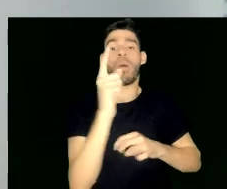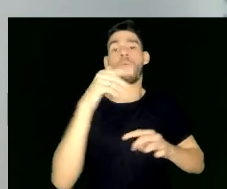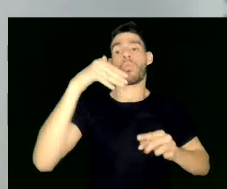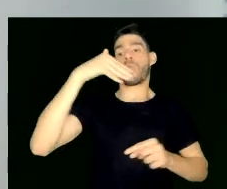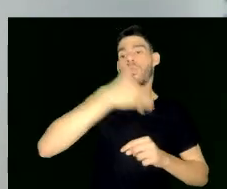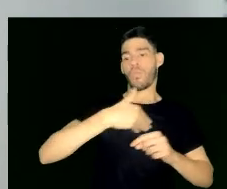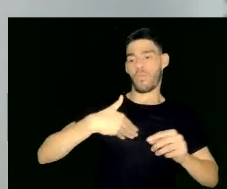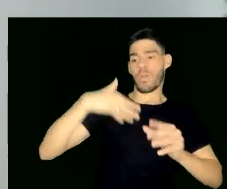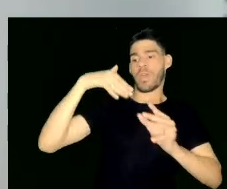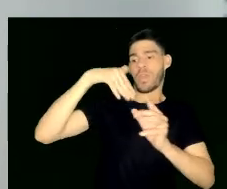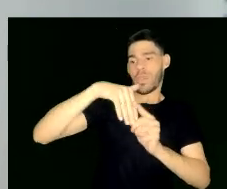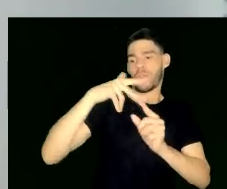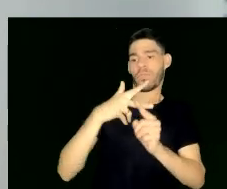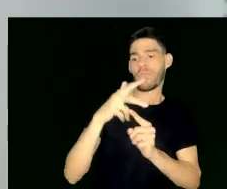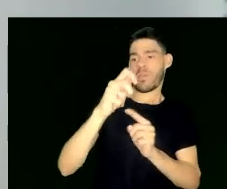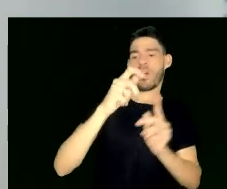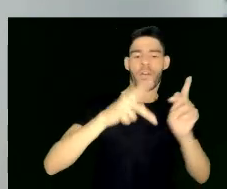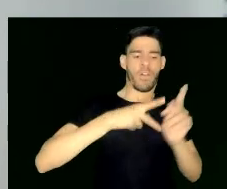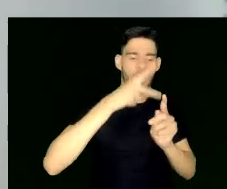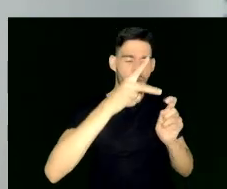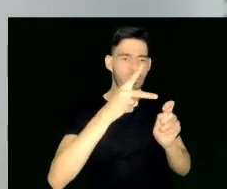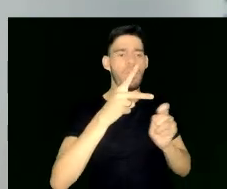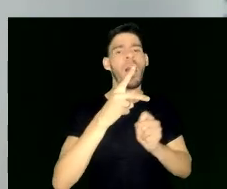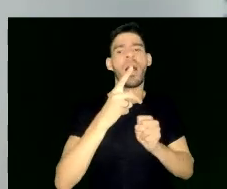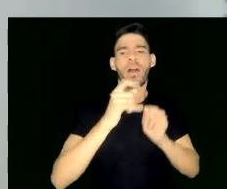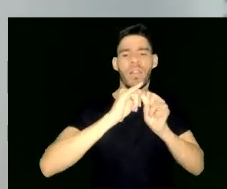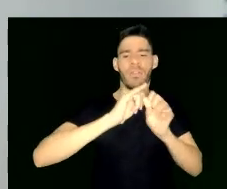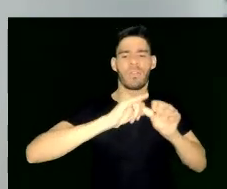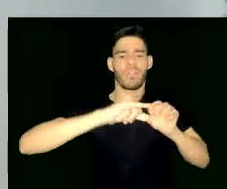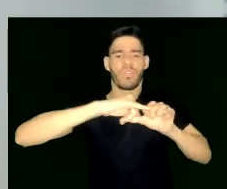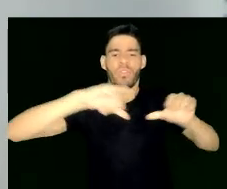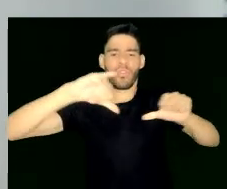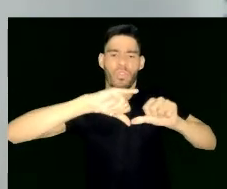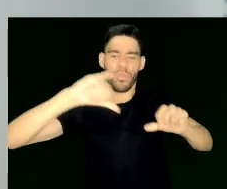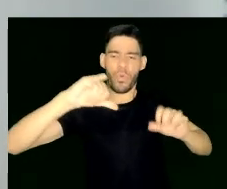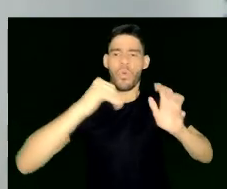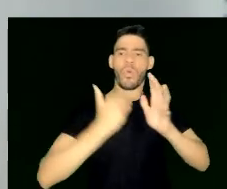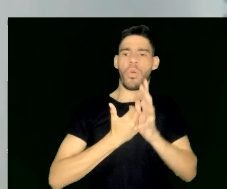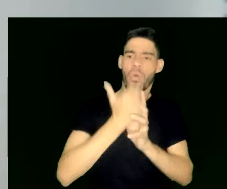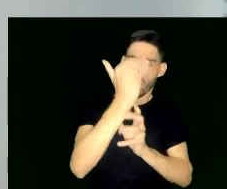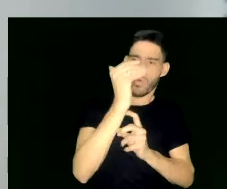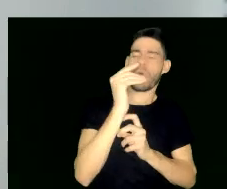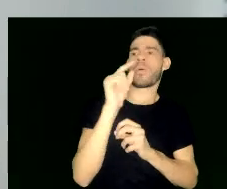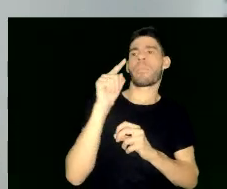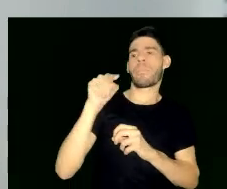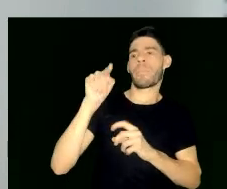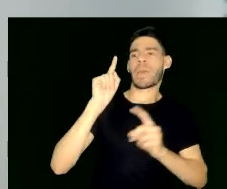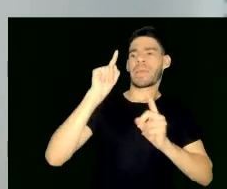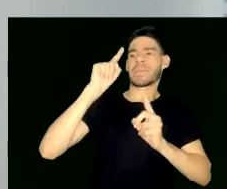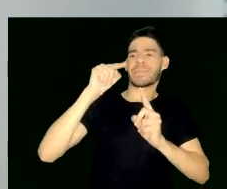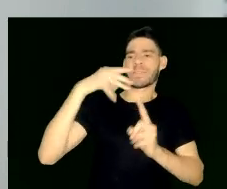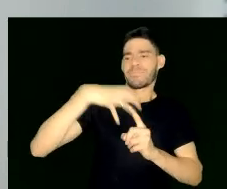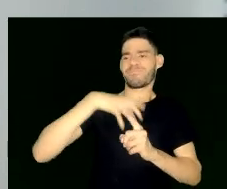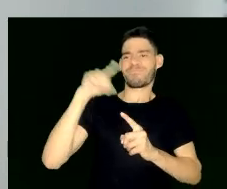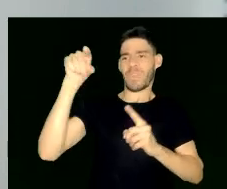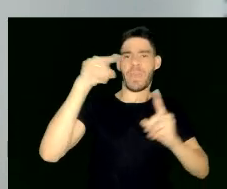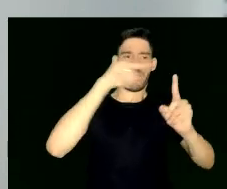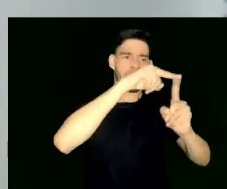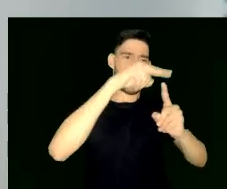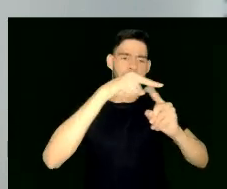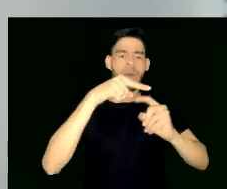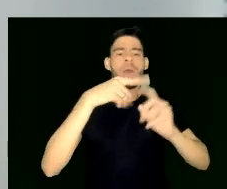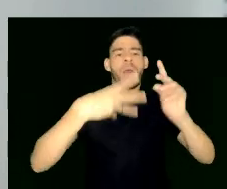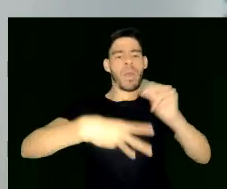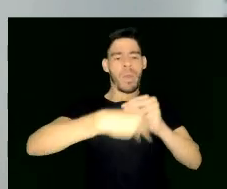os governos eleitos vão abrindo discursos, vão abrindo campanhas, nesse ou naquele sentido,